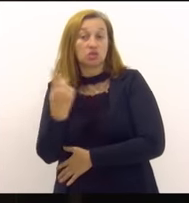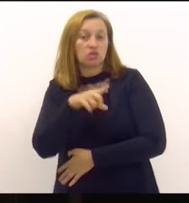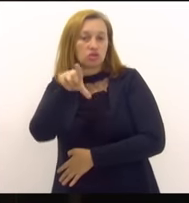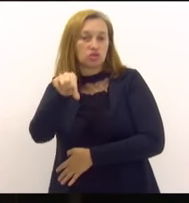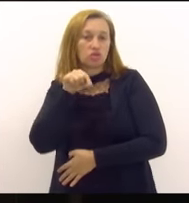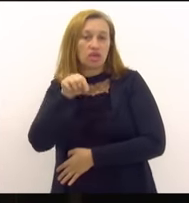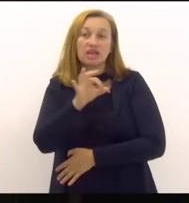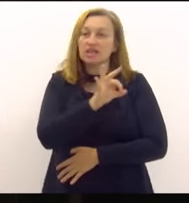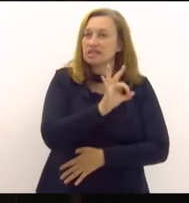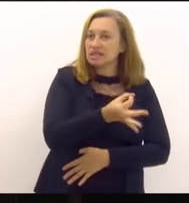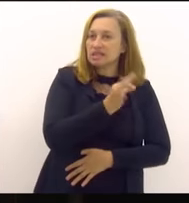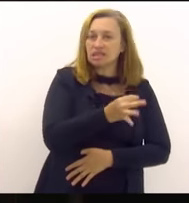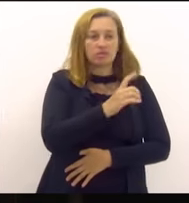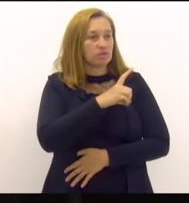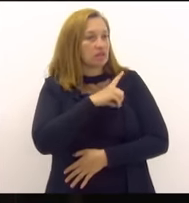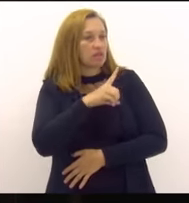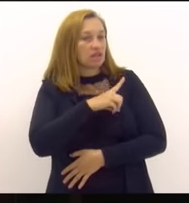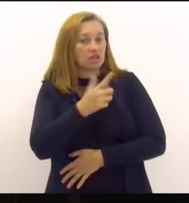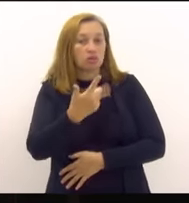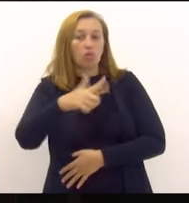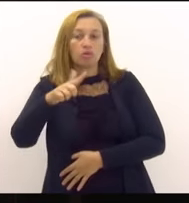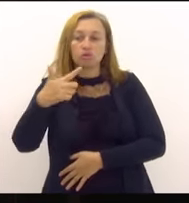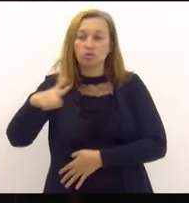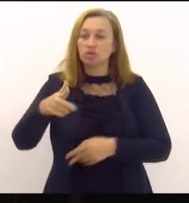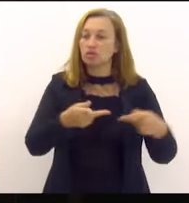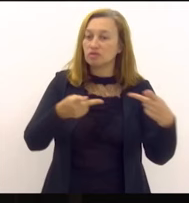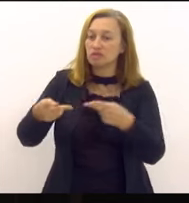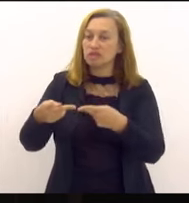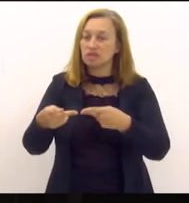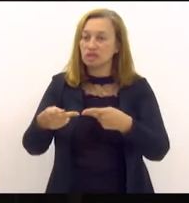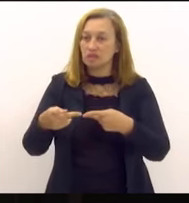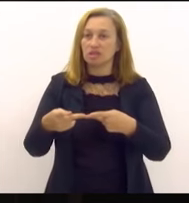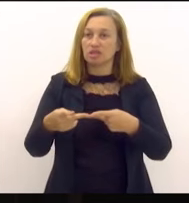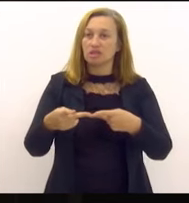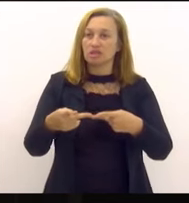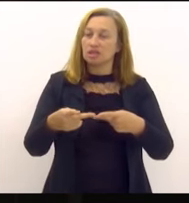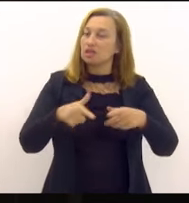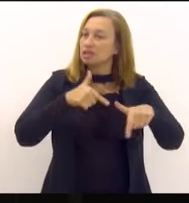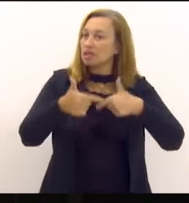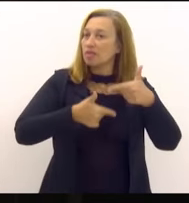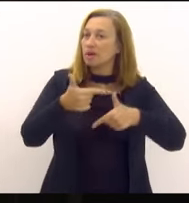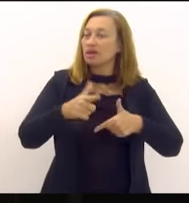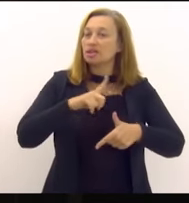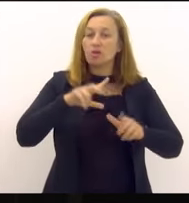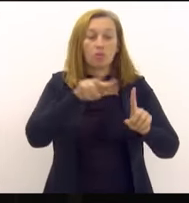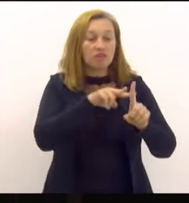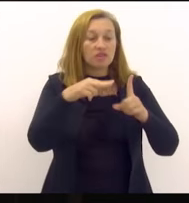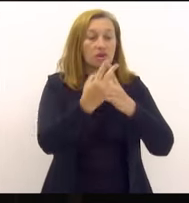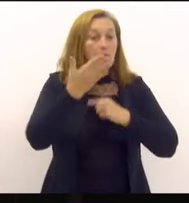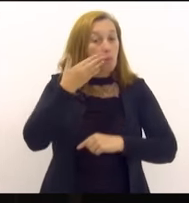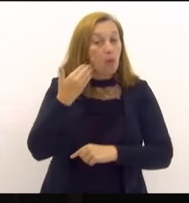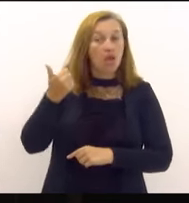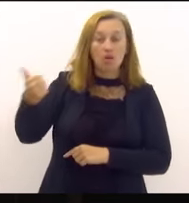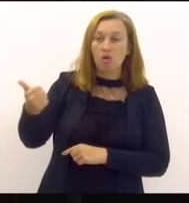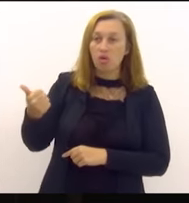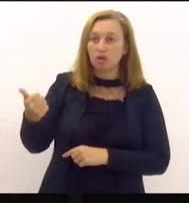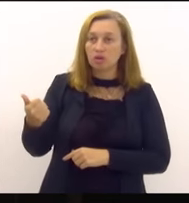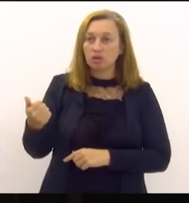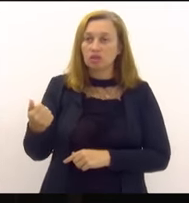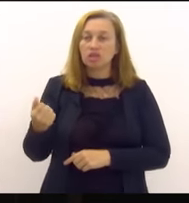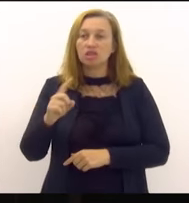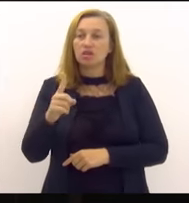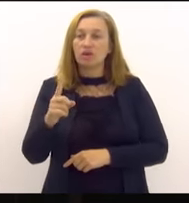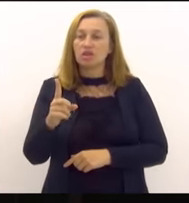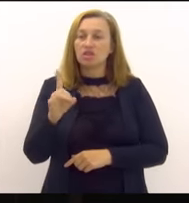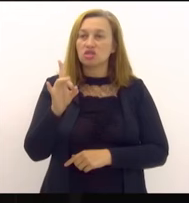certamente um delegado que passou por outras funções tem uma visão multidisciplinar para chefiar uma instituição que não é só de